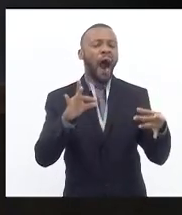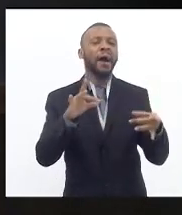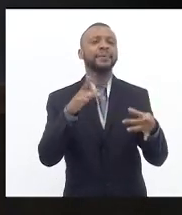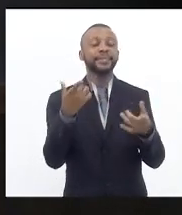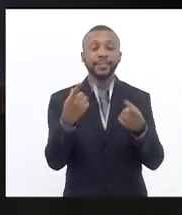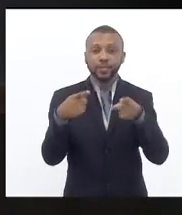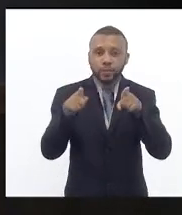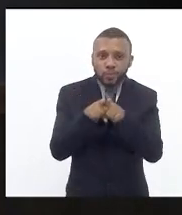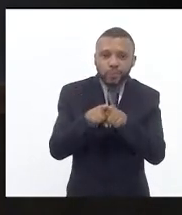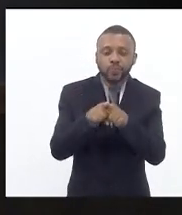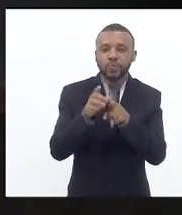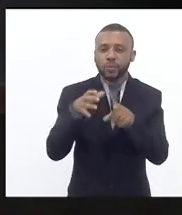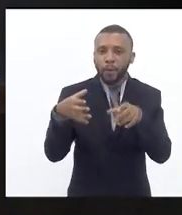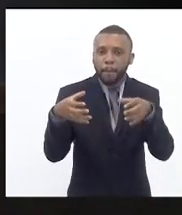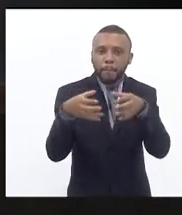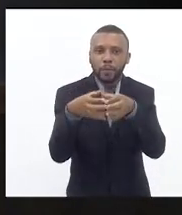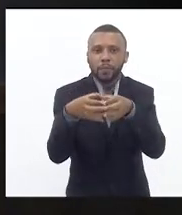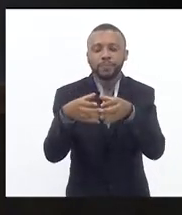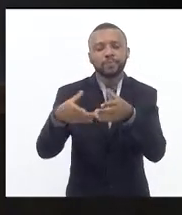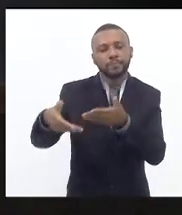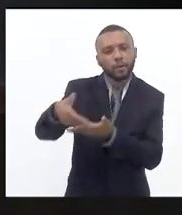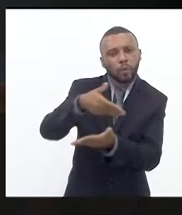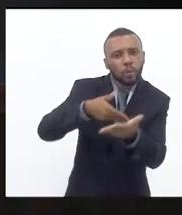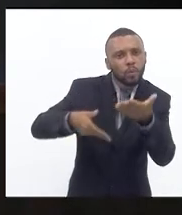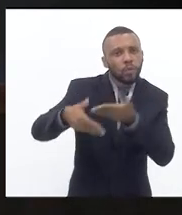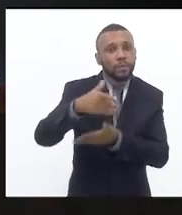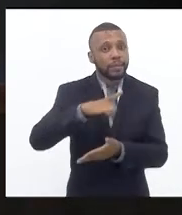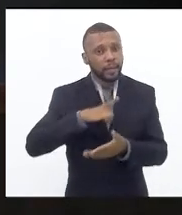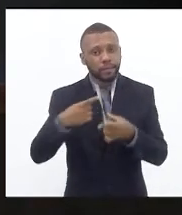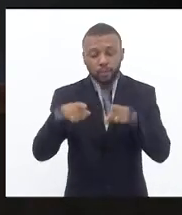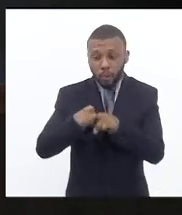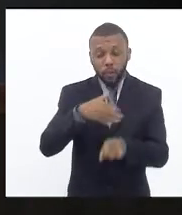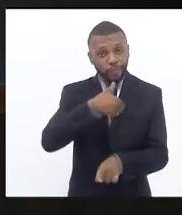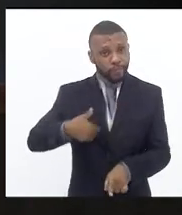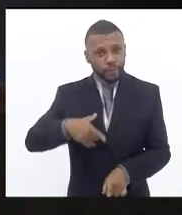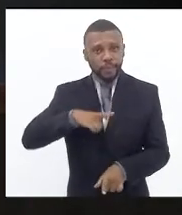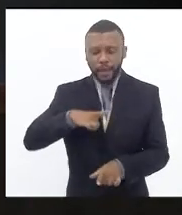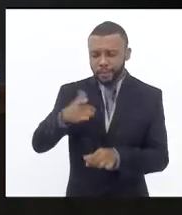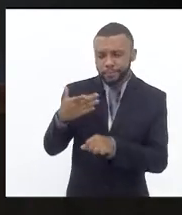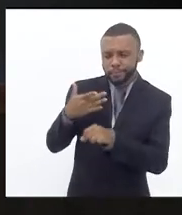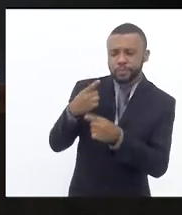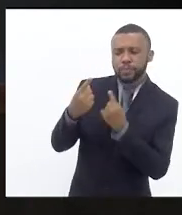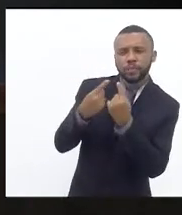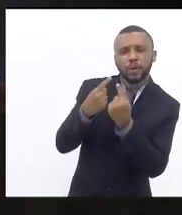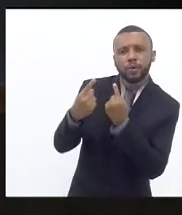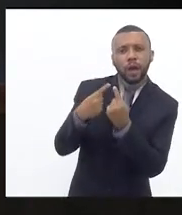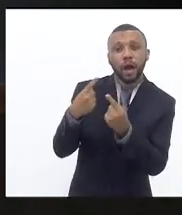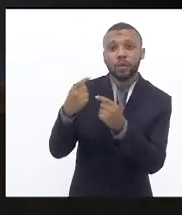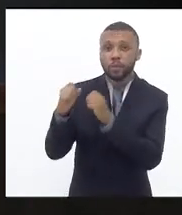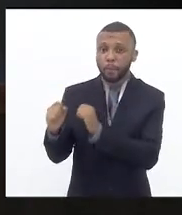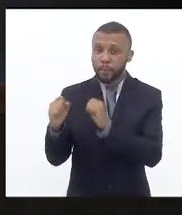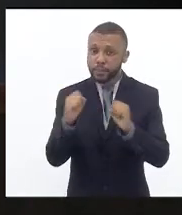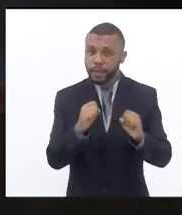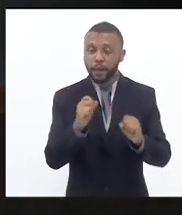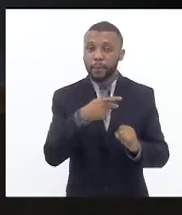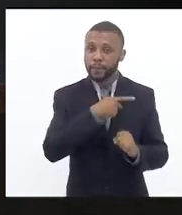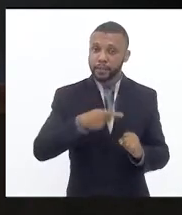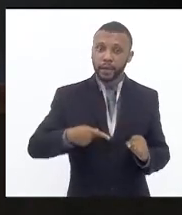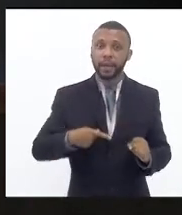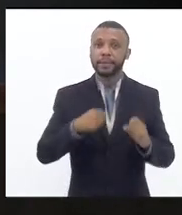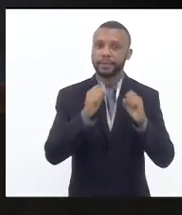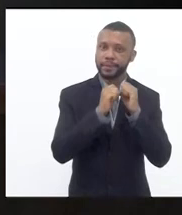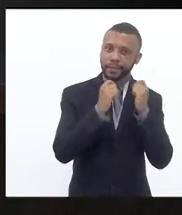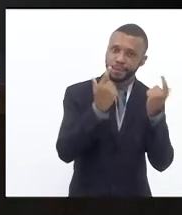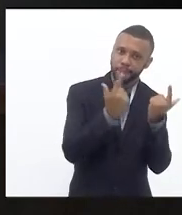juntos coletivamente isto tem sido feito né o governador tem conversado com os poderes né com presidente da Assembleia com